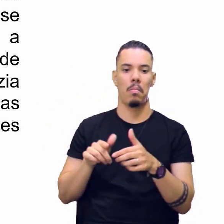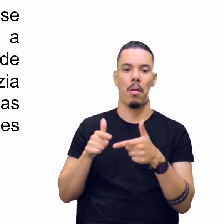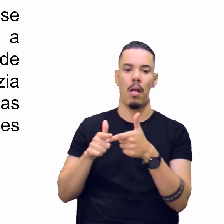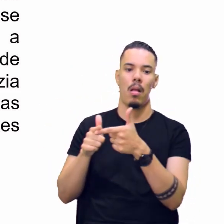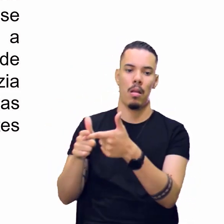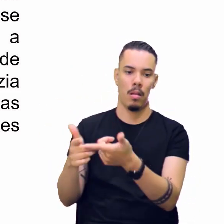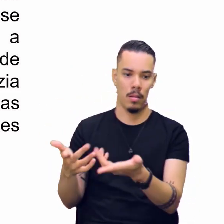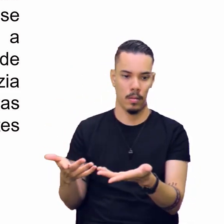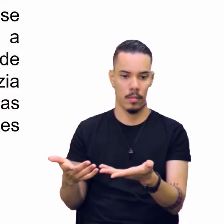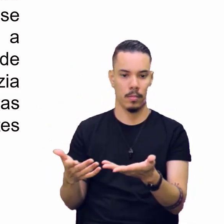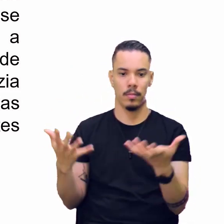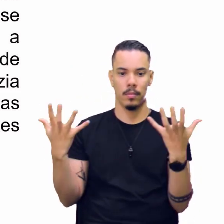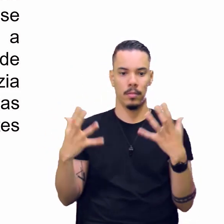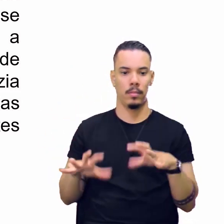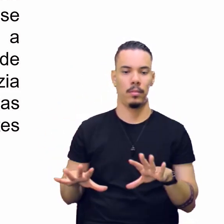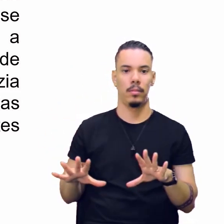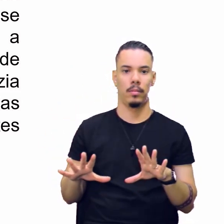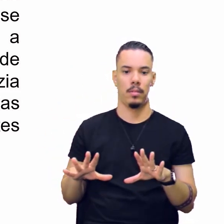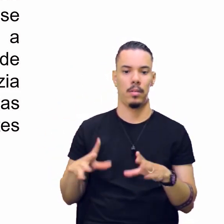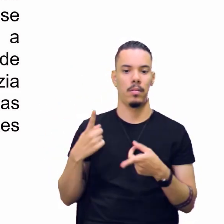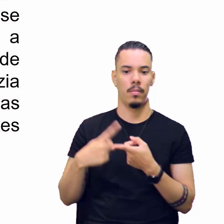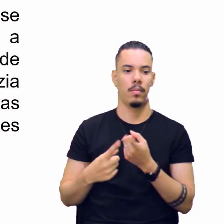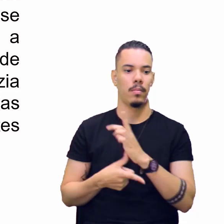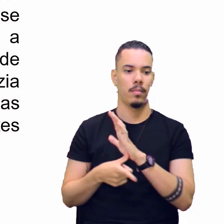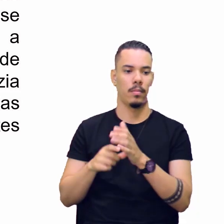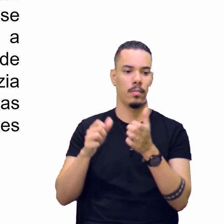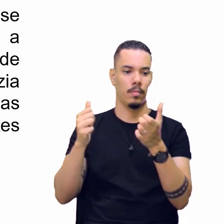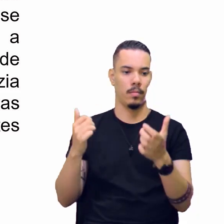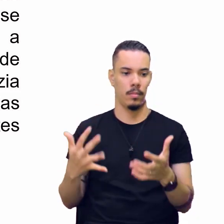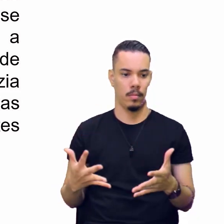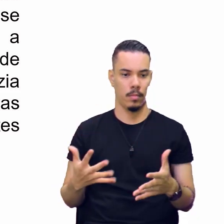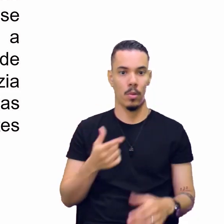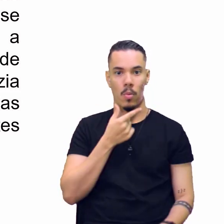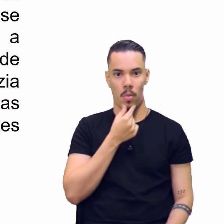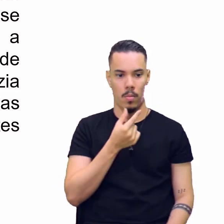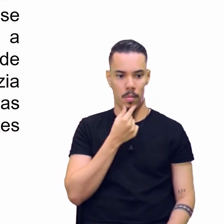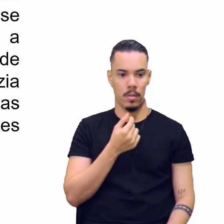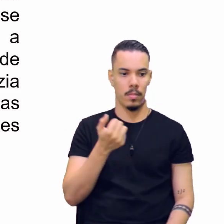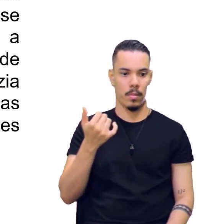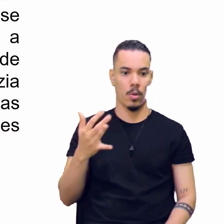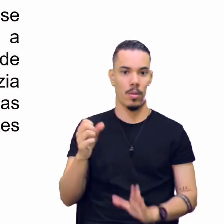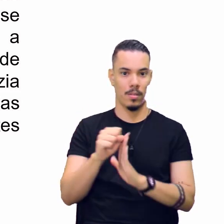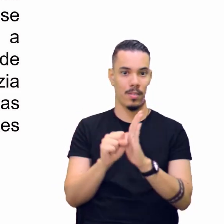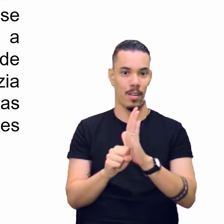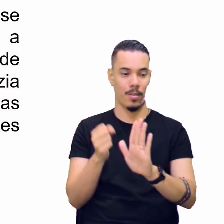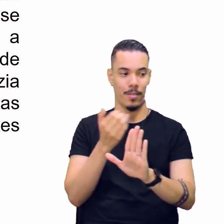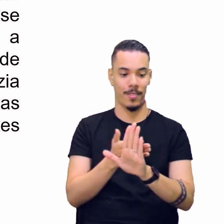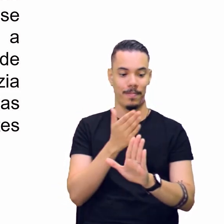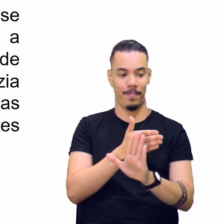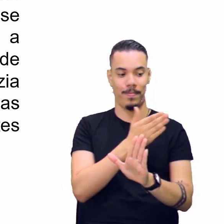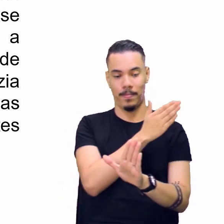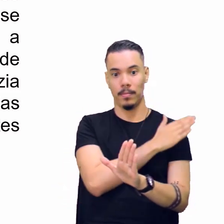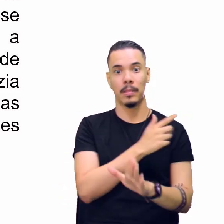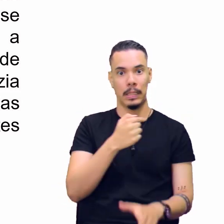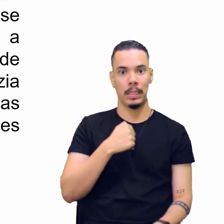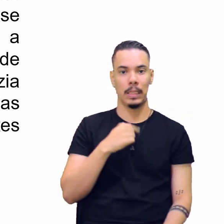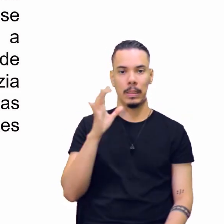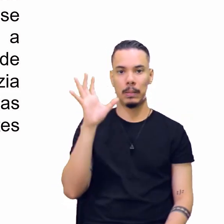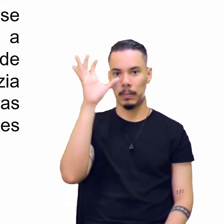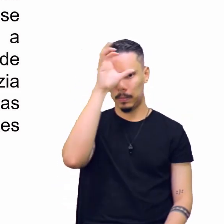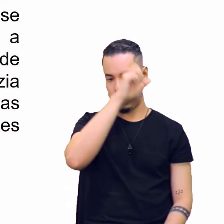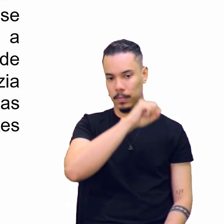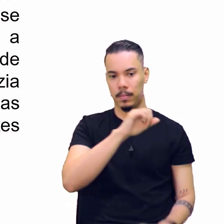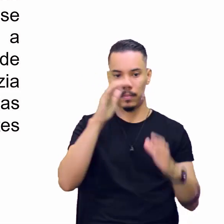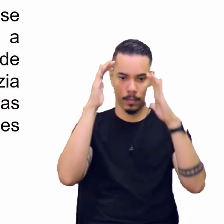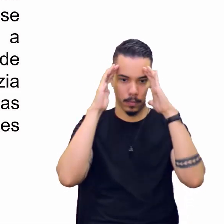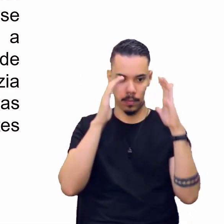Sem querer ser pedante, é o que dizia Voltaire, séculos atrás. Aprendi a respeitar as